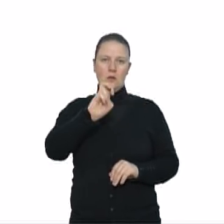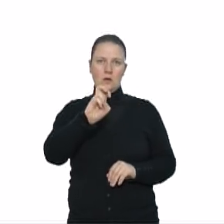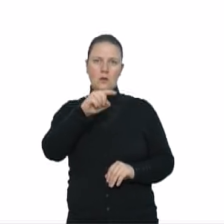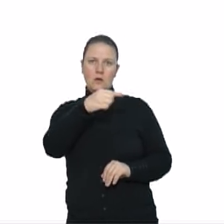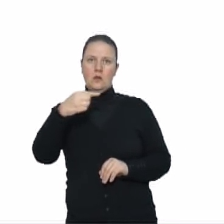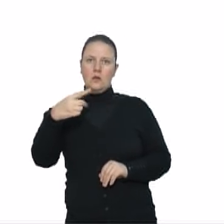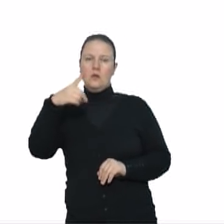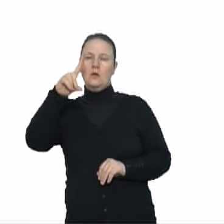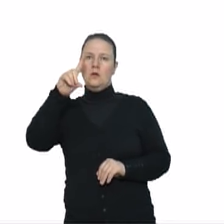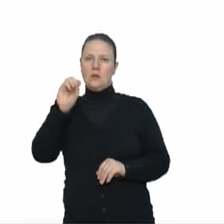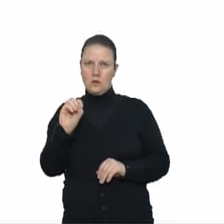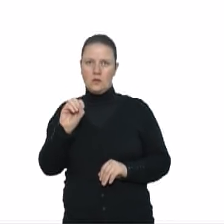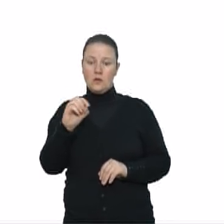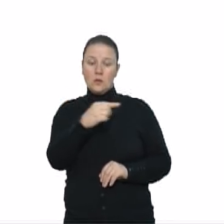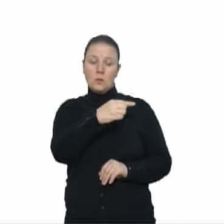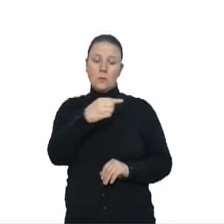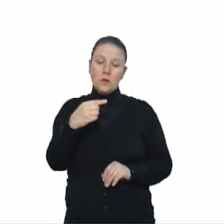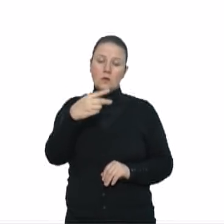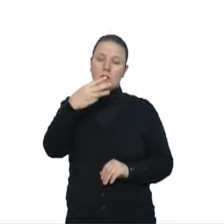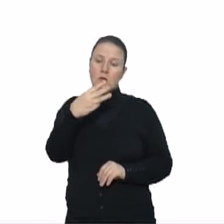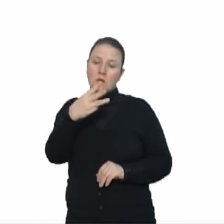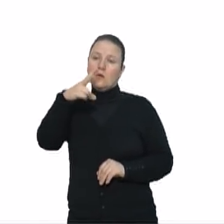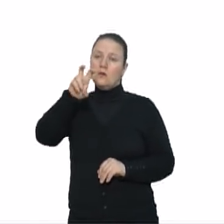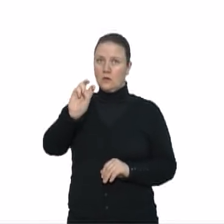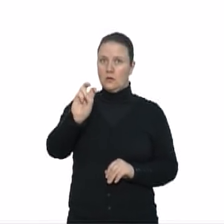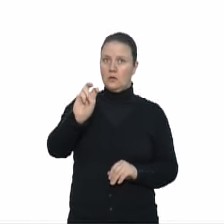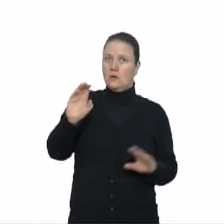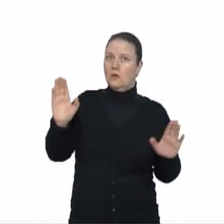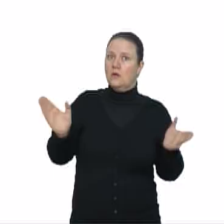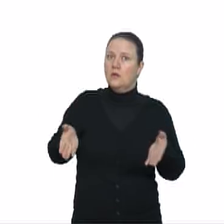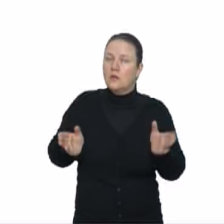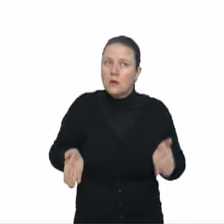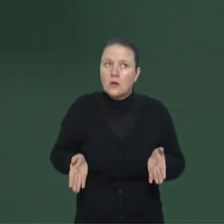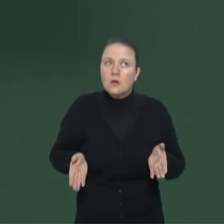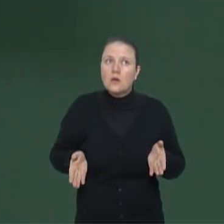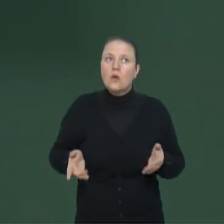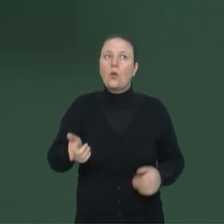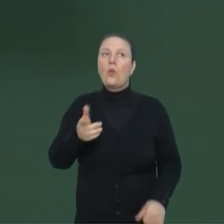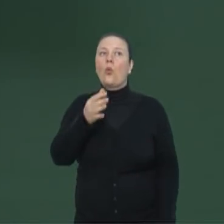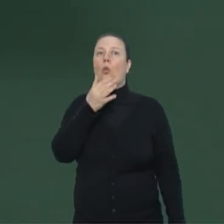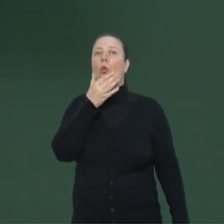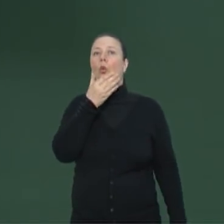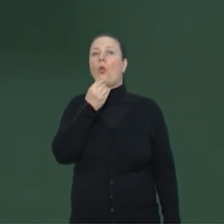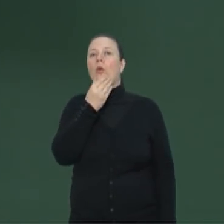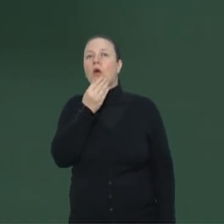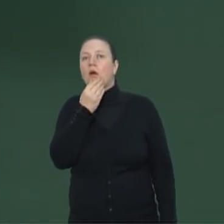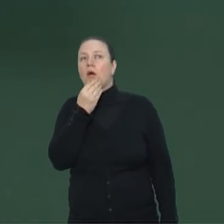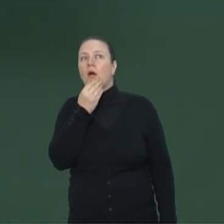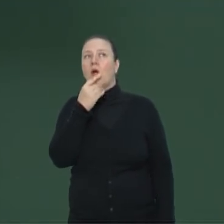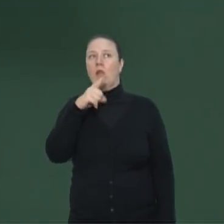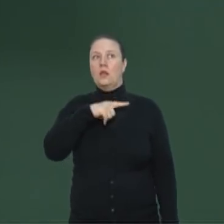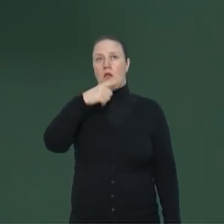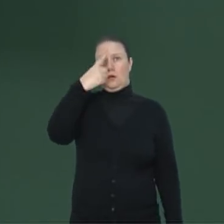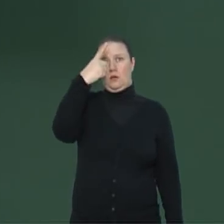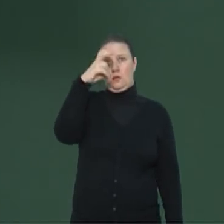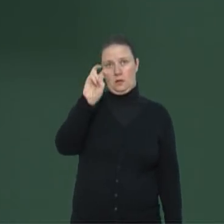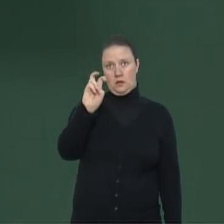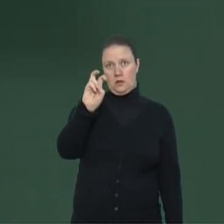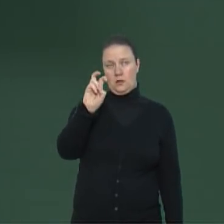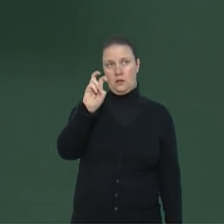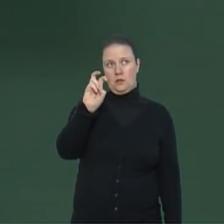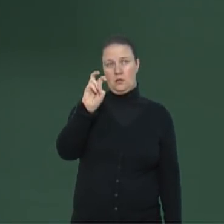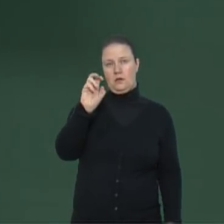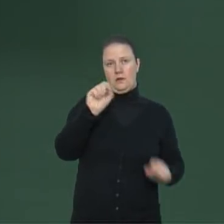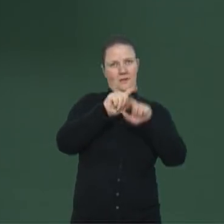é menos 35. Aí eu te pergunto, Arthur tem 15 anos ou tem menos 35 anos?